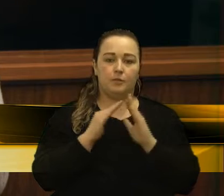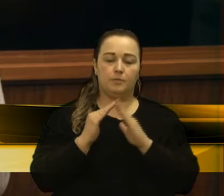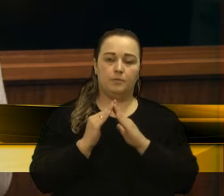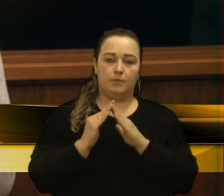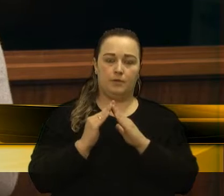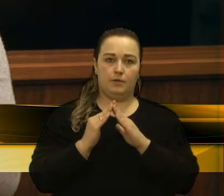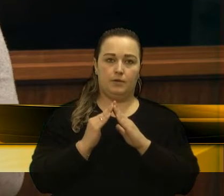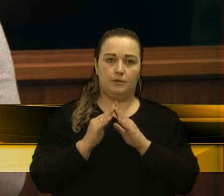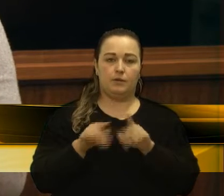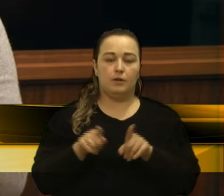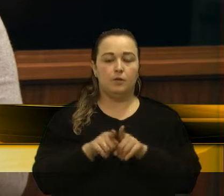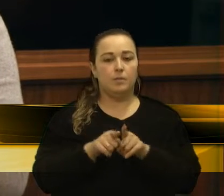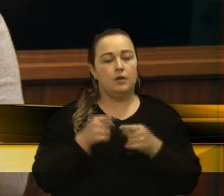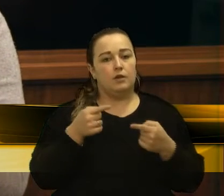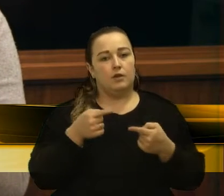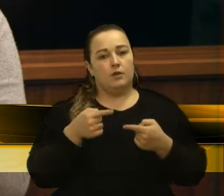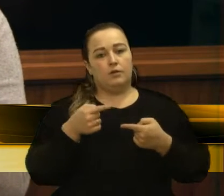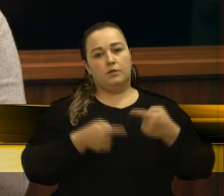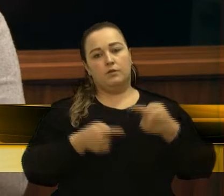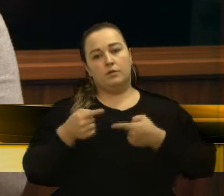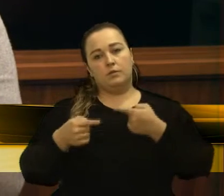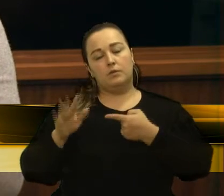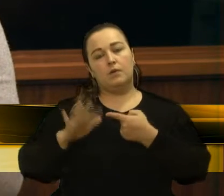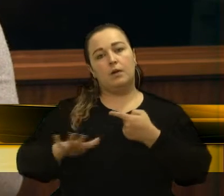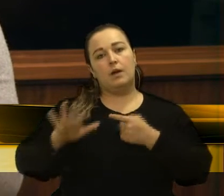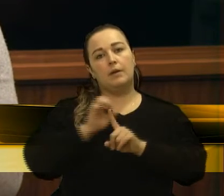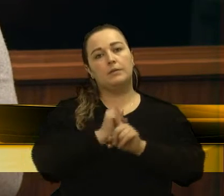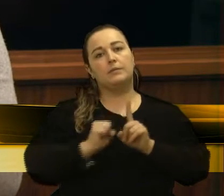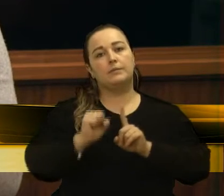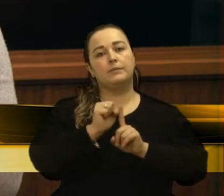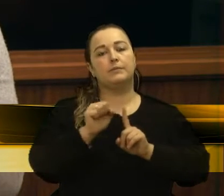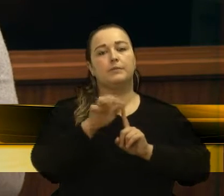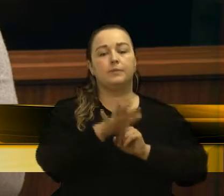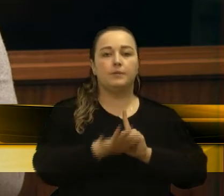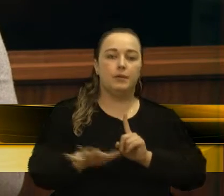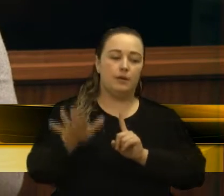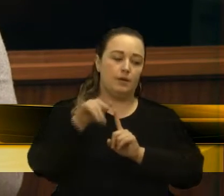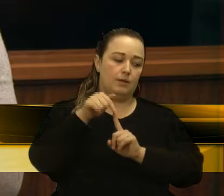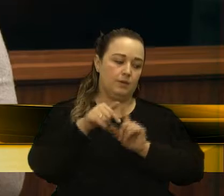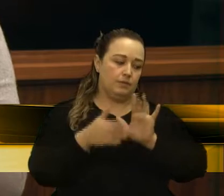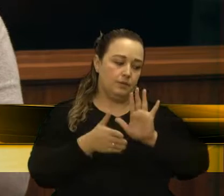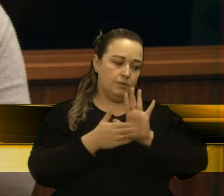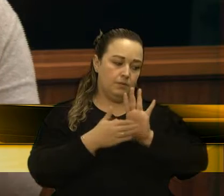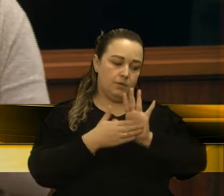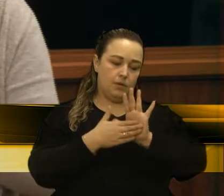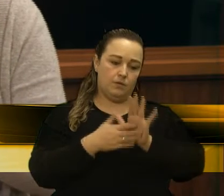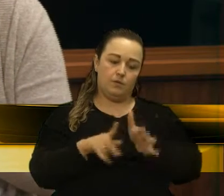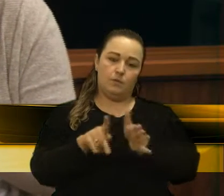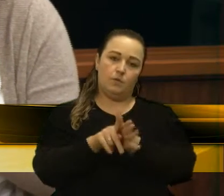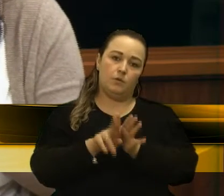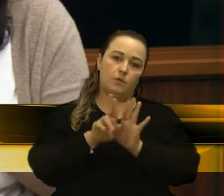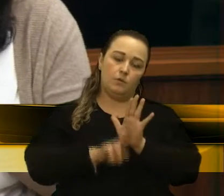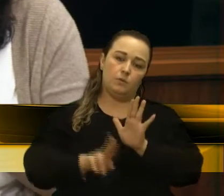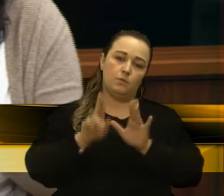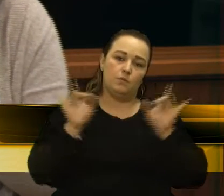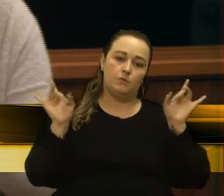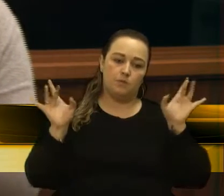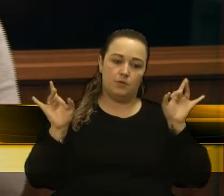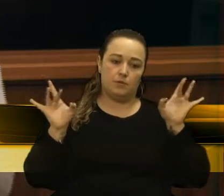também traz esse caráter mais social dessas áreas, nessa proposta aqui da concessão de uso especial para fins de